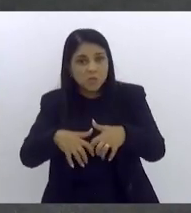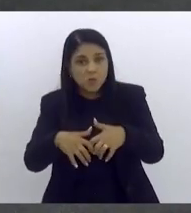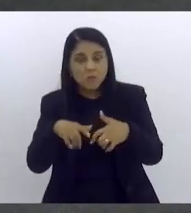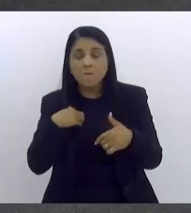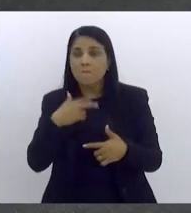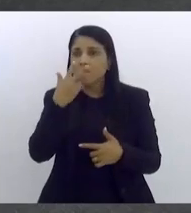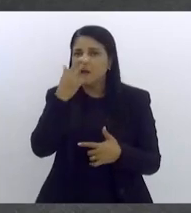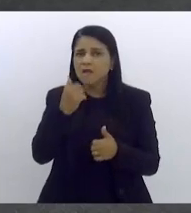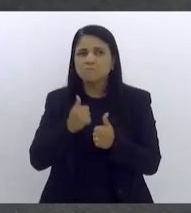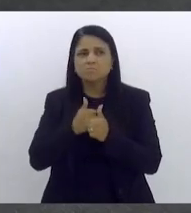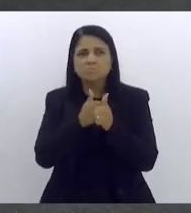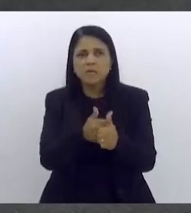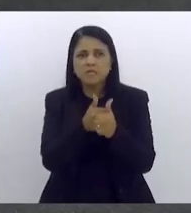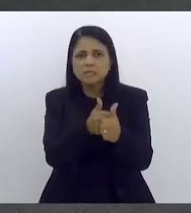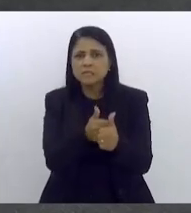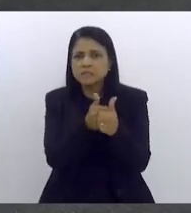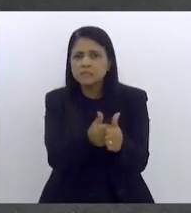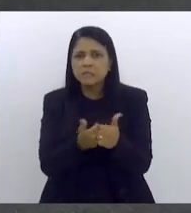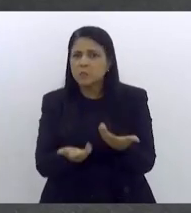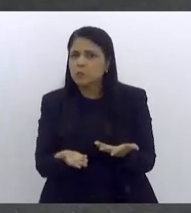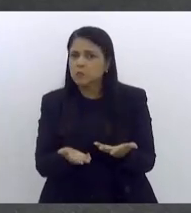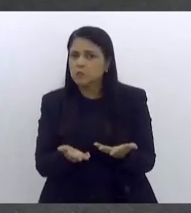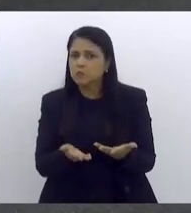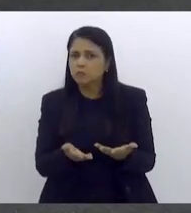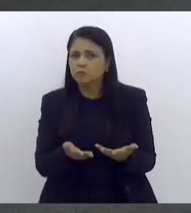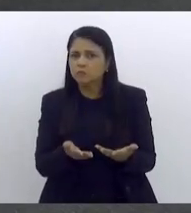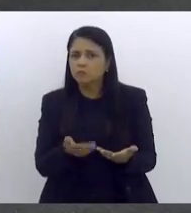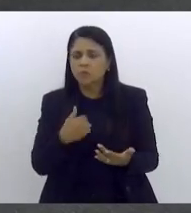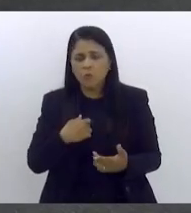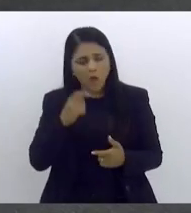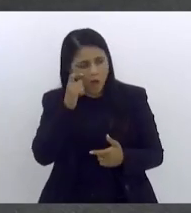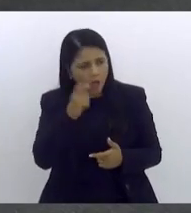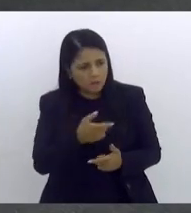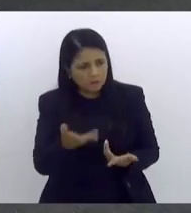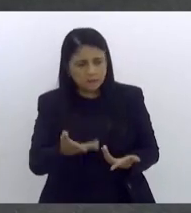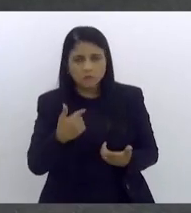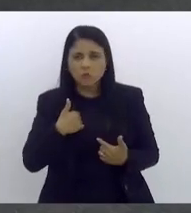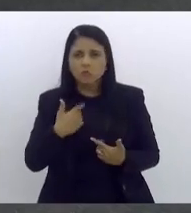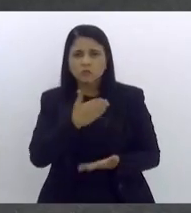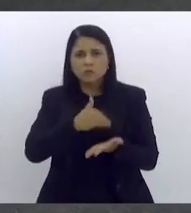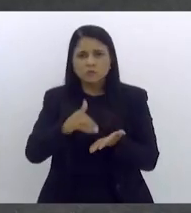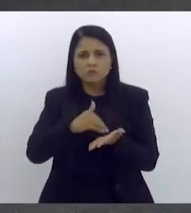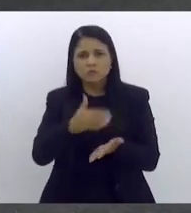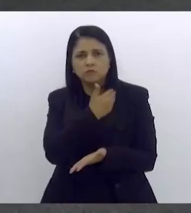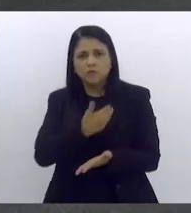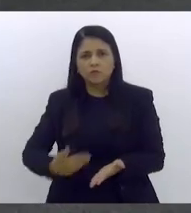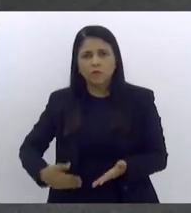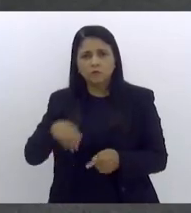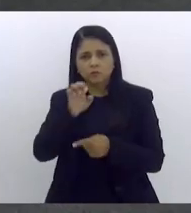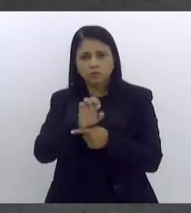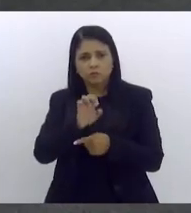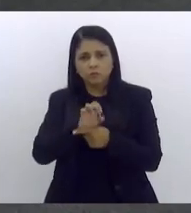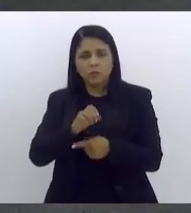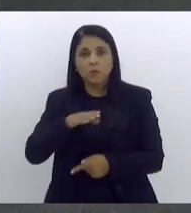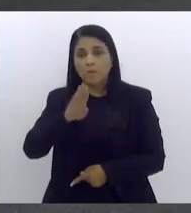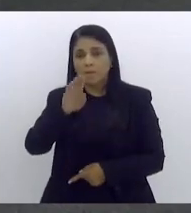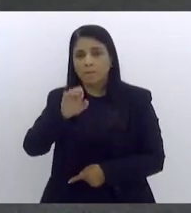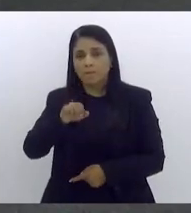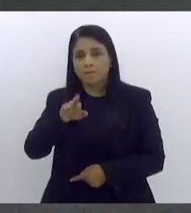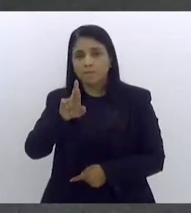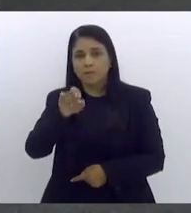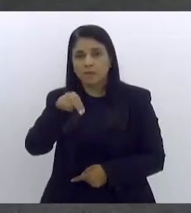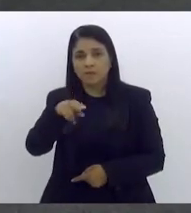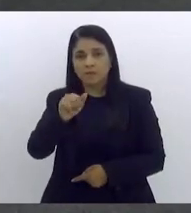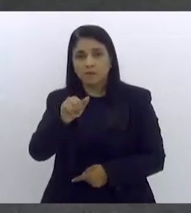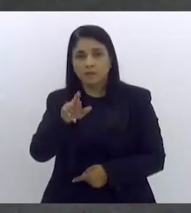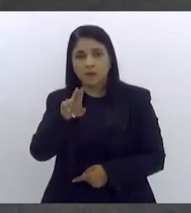perseguição sistemática. E isso me chama a atenção, porque o secretário de governo de Estado, o senhor Bernardo Rossi, é da minha cidade,